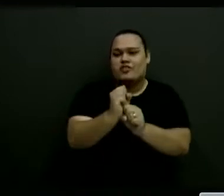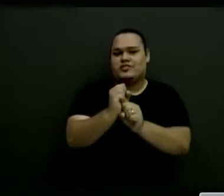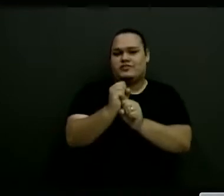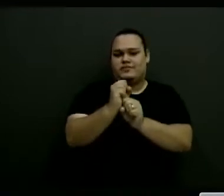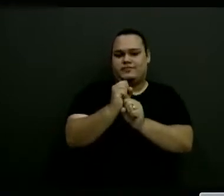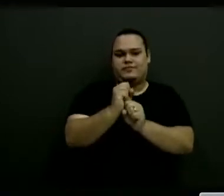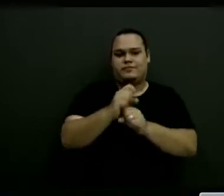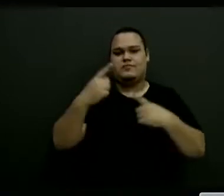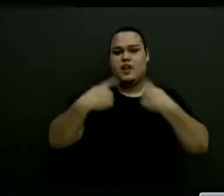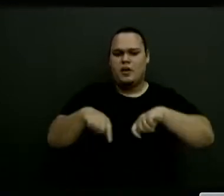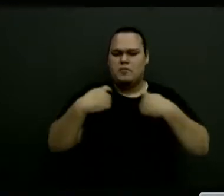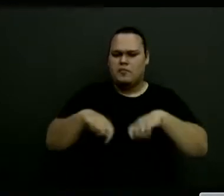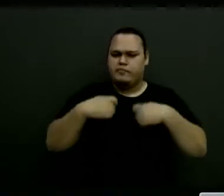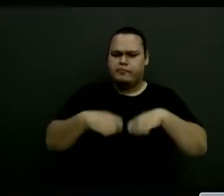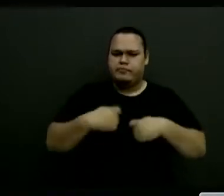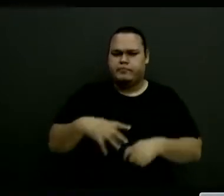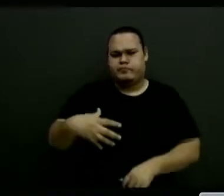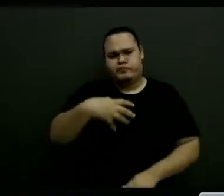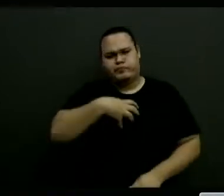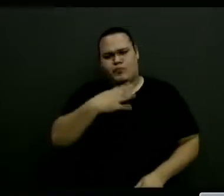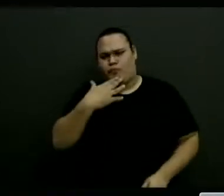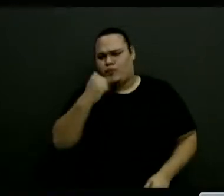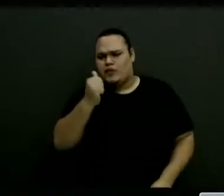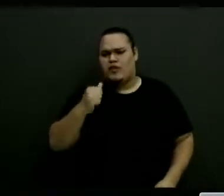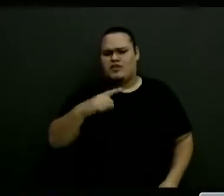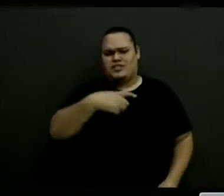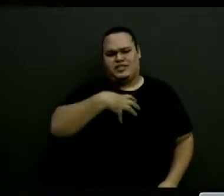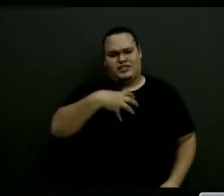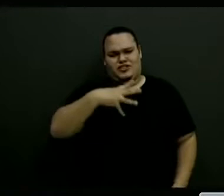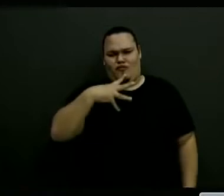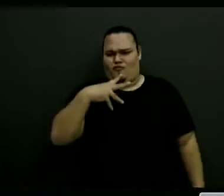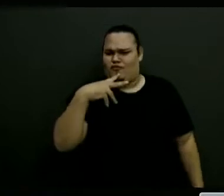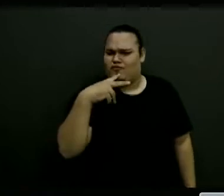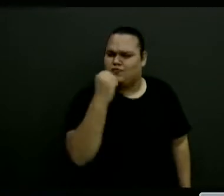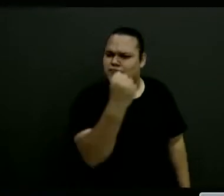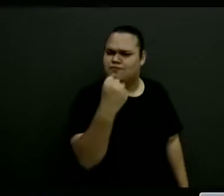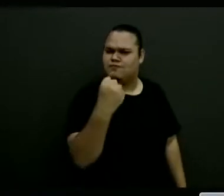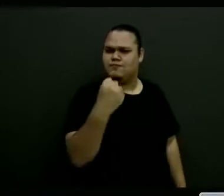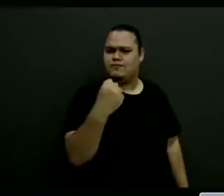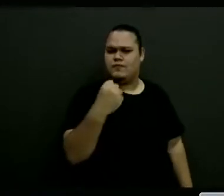bravura, ousadia e resolução.